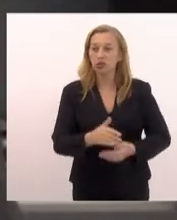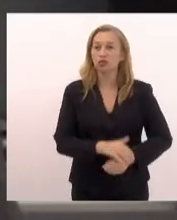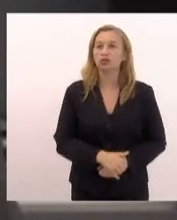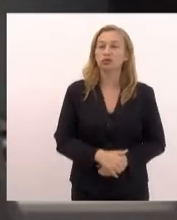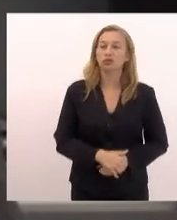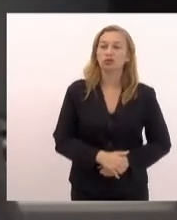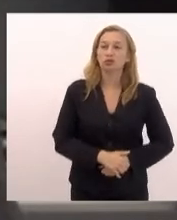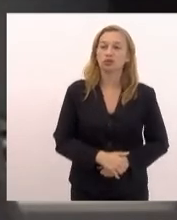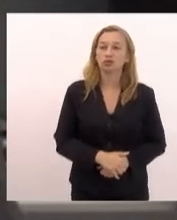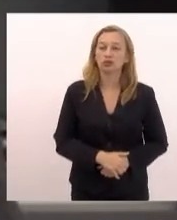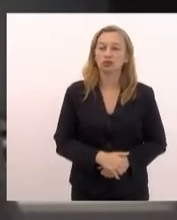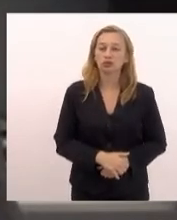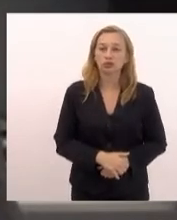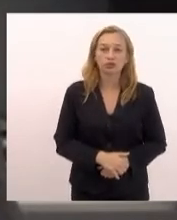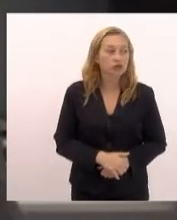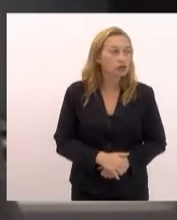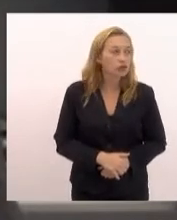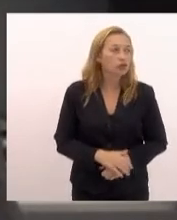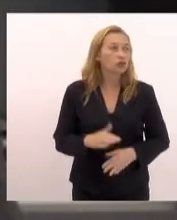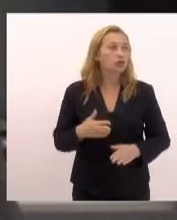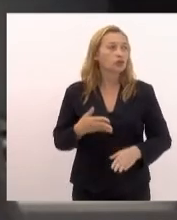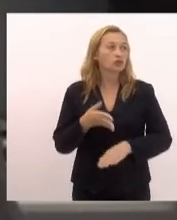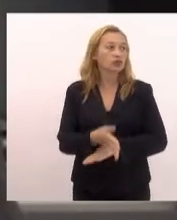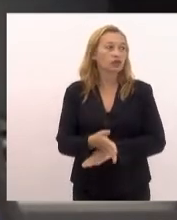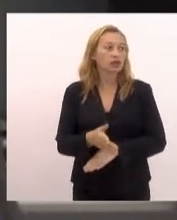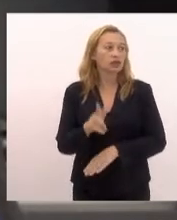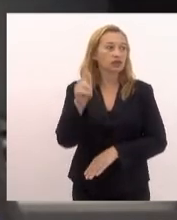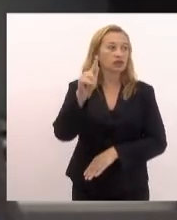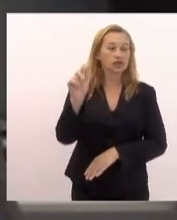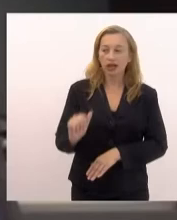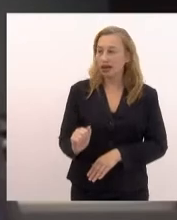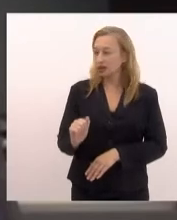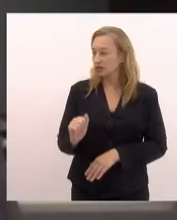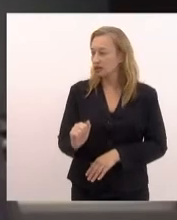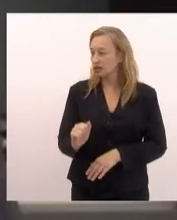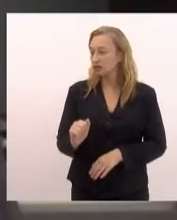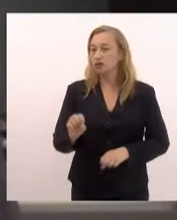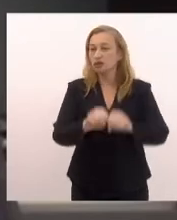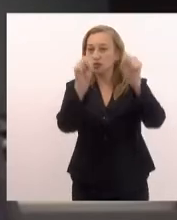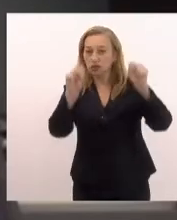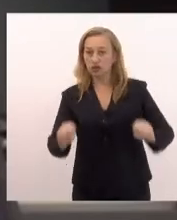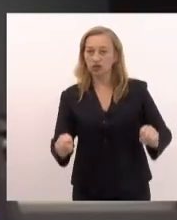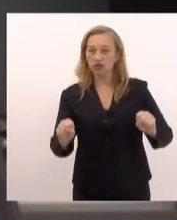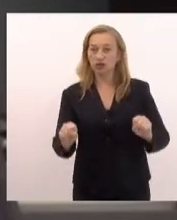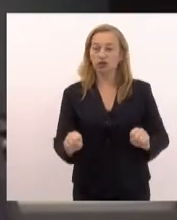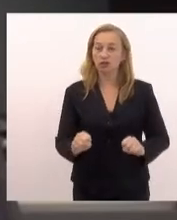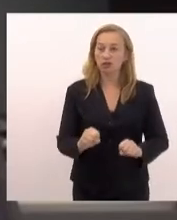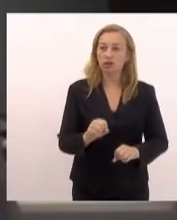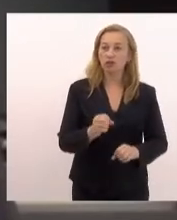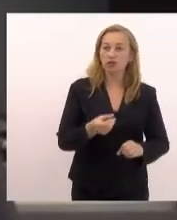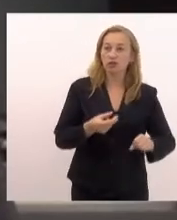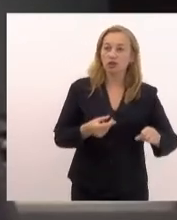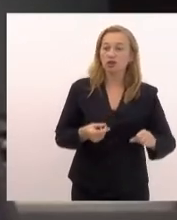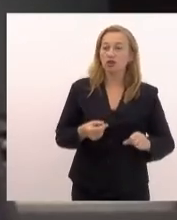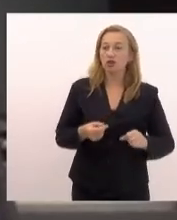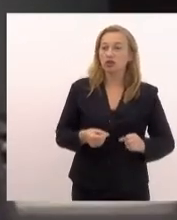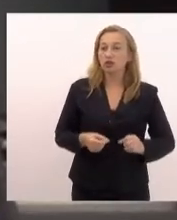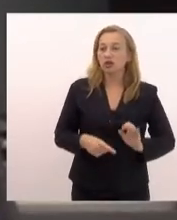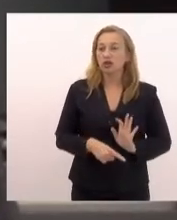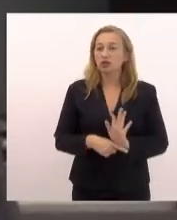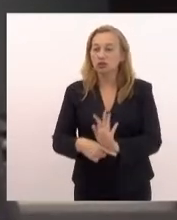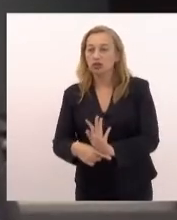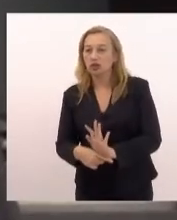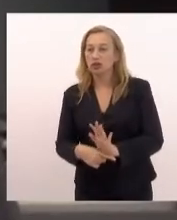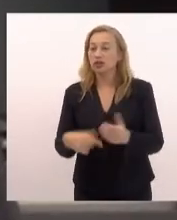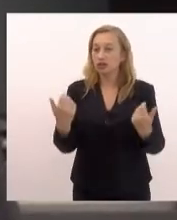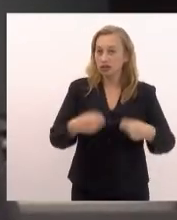testes operacionais com a entrada de gás nos sistemas que devem garantir o fornecimento dos sistemas